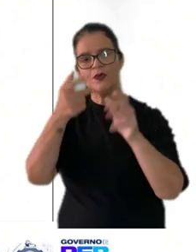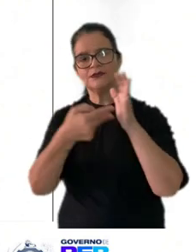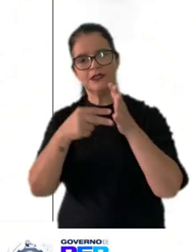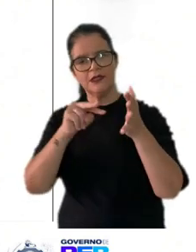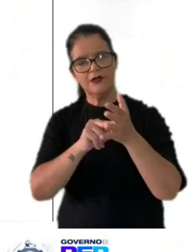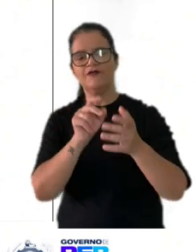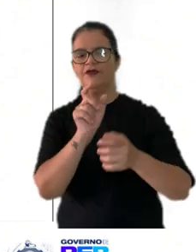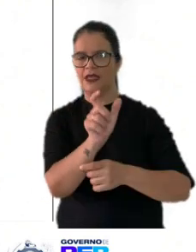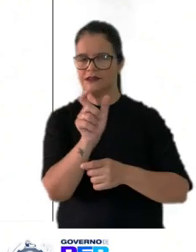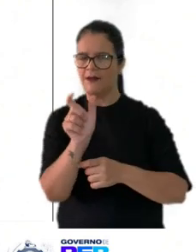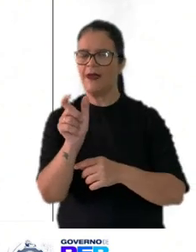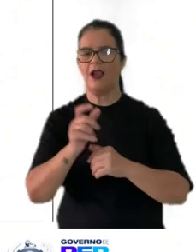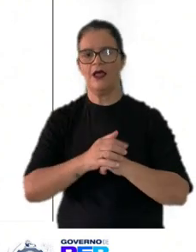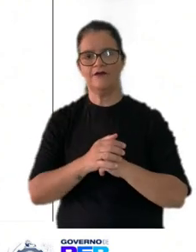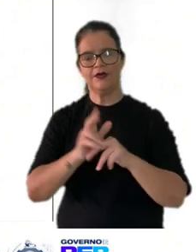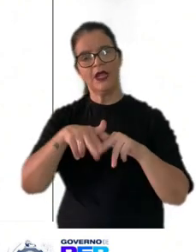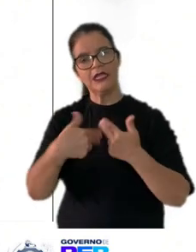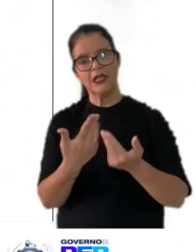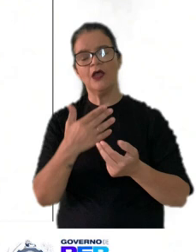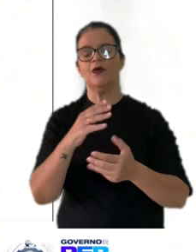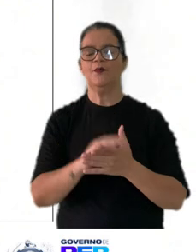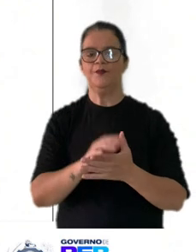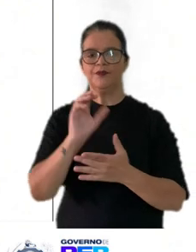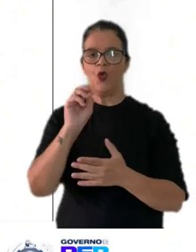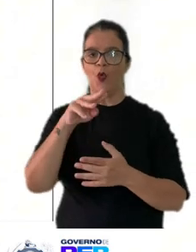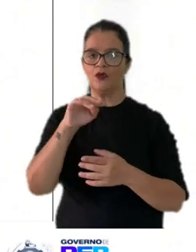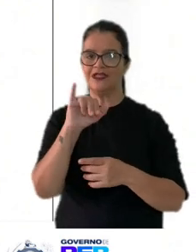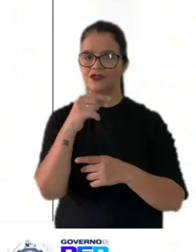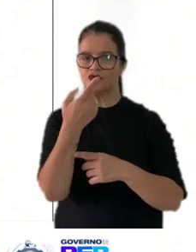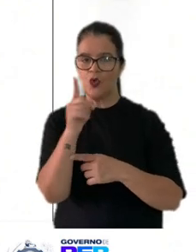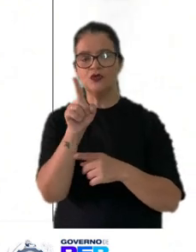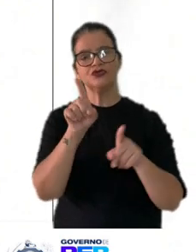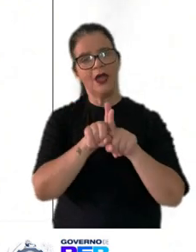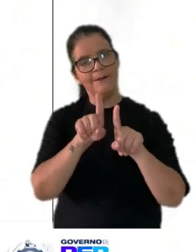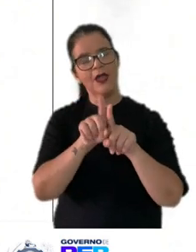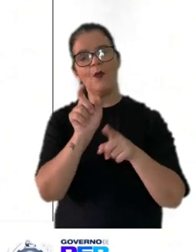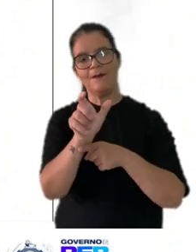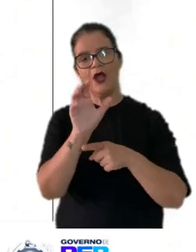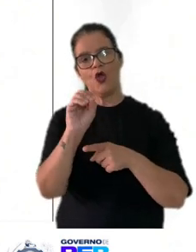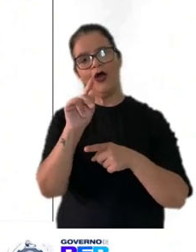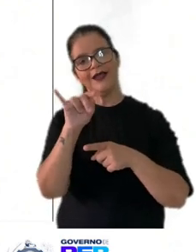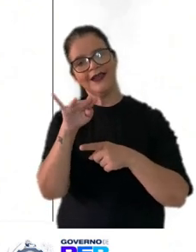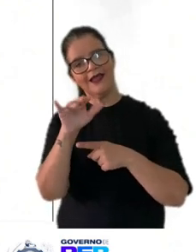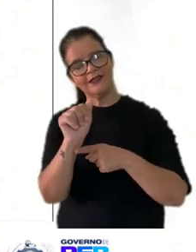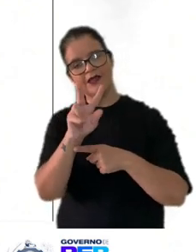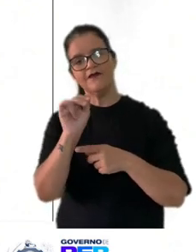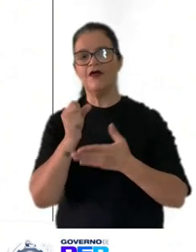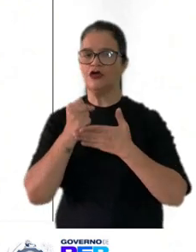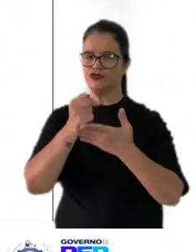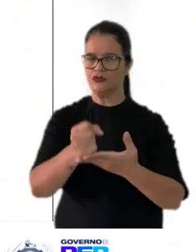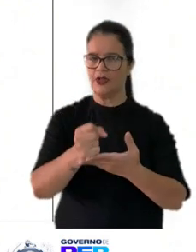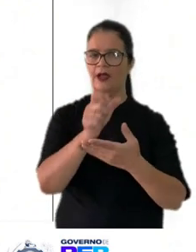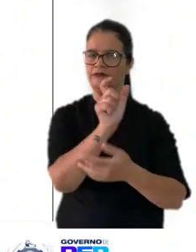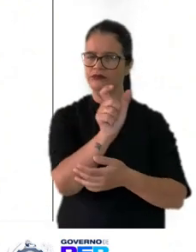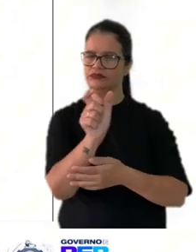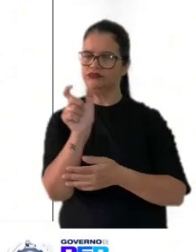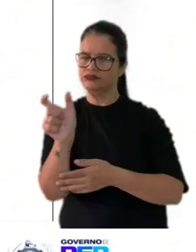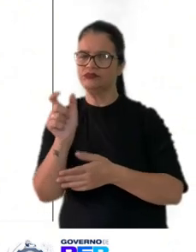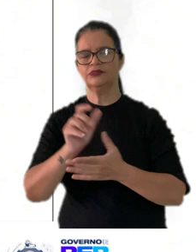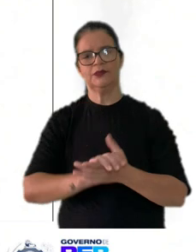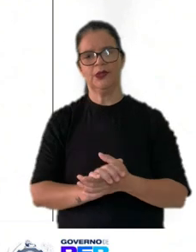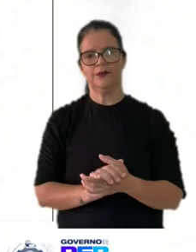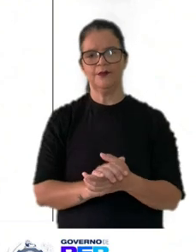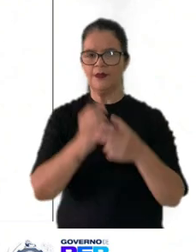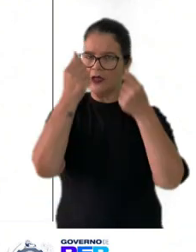condições também é uma palavra cognata que vai nos ajudar Dr. Steve Berkowitz a professor